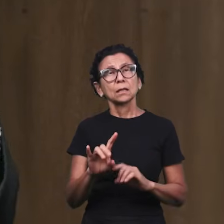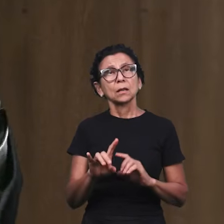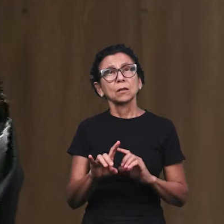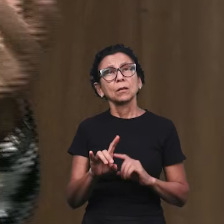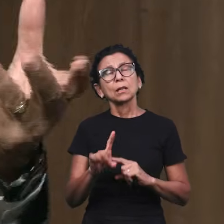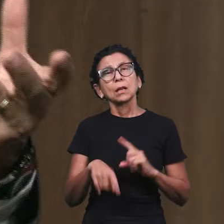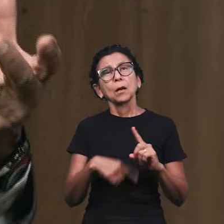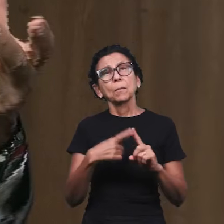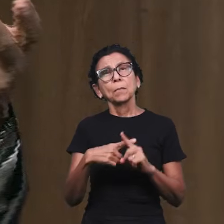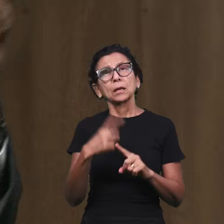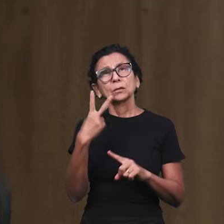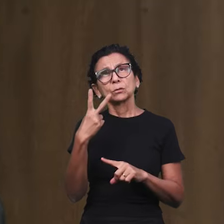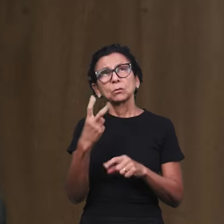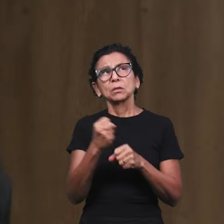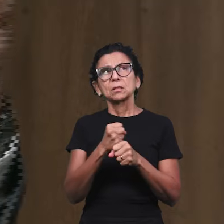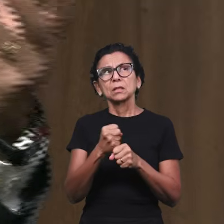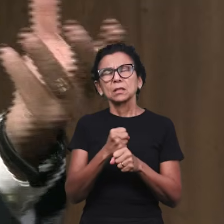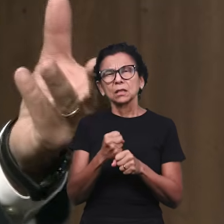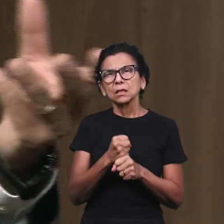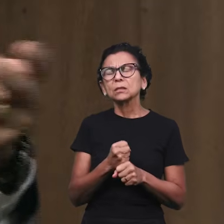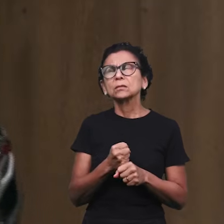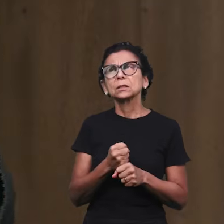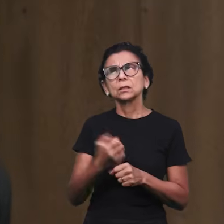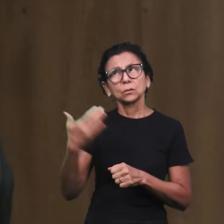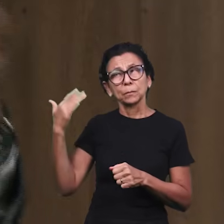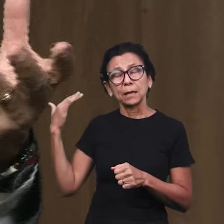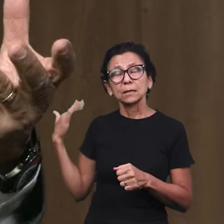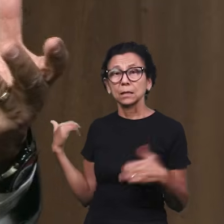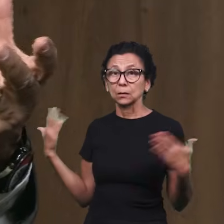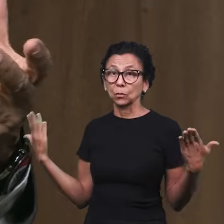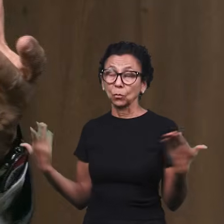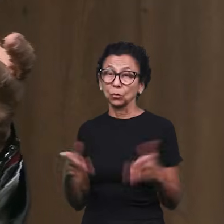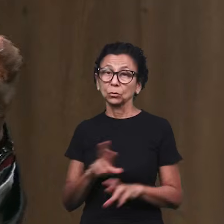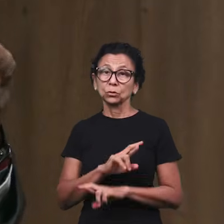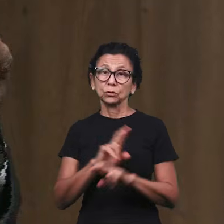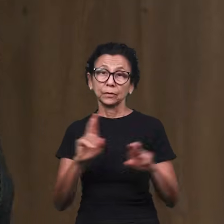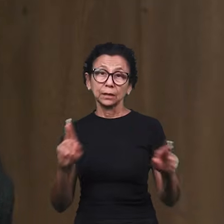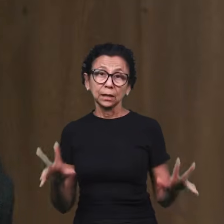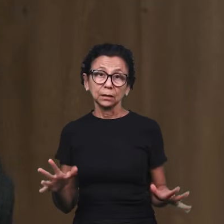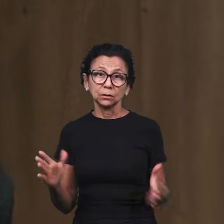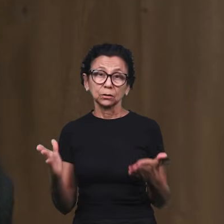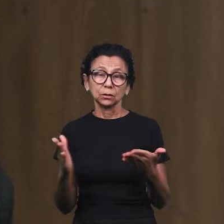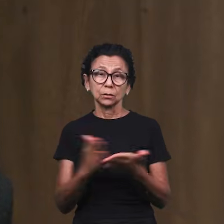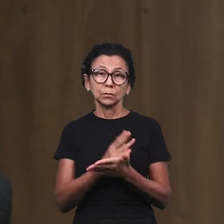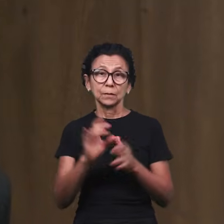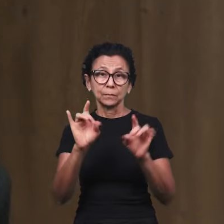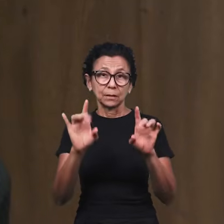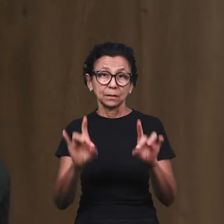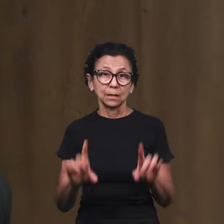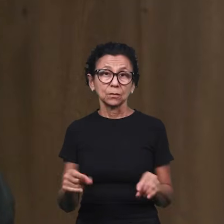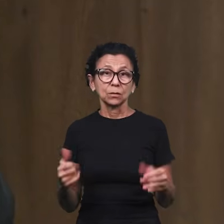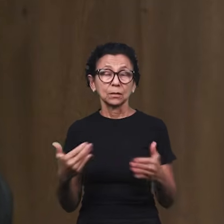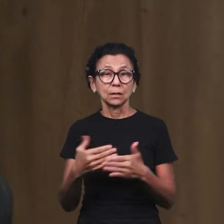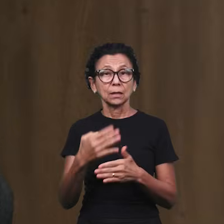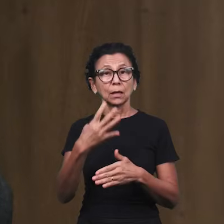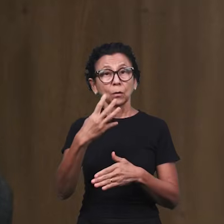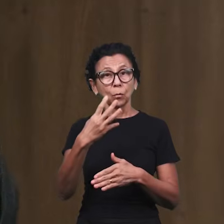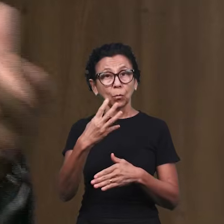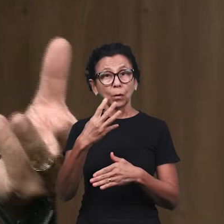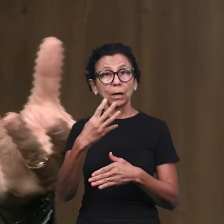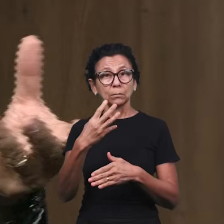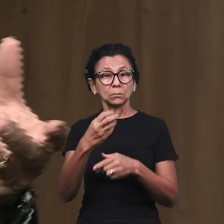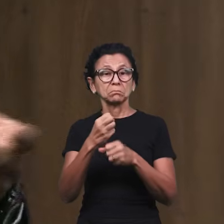época, hoje há certas especializações que são até 4 anos, né? E eu então entendi que